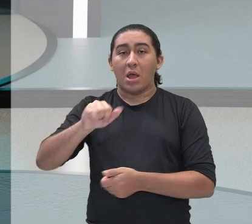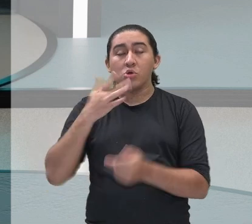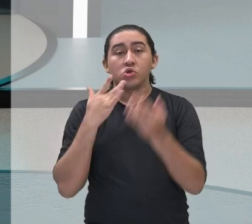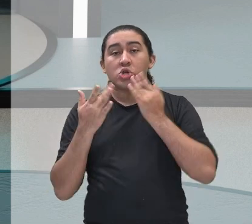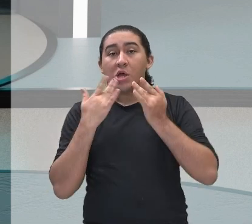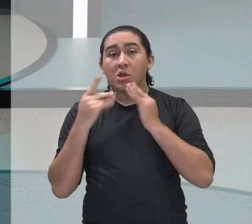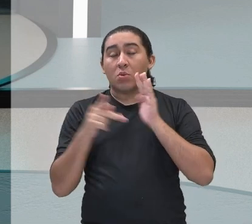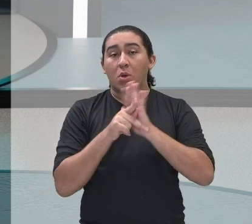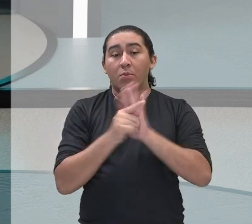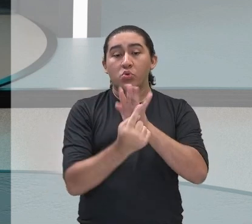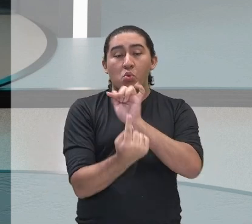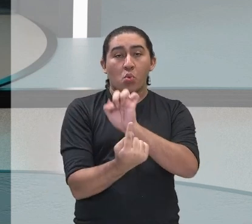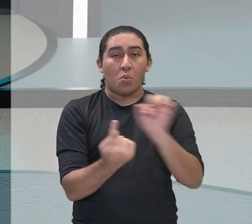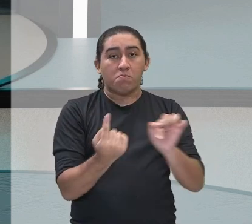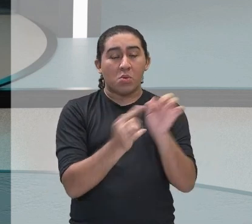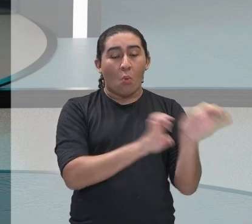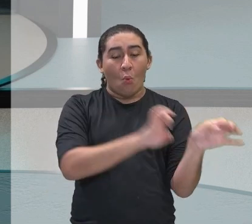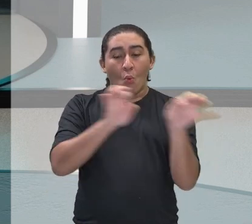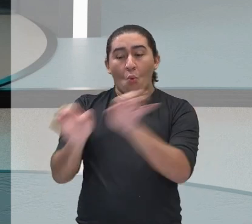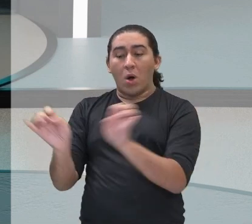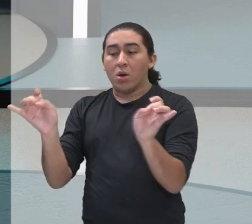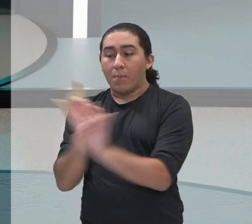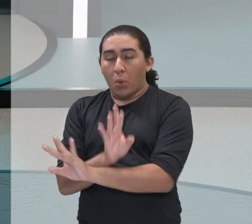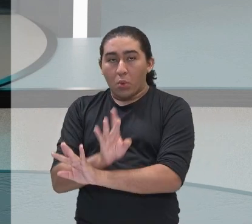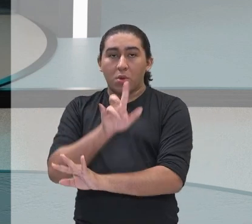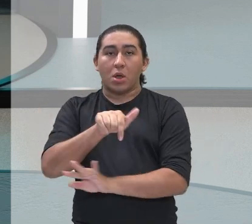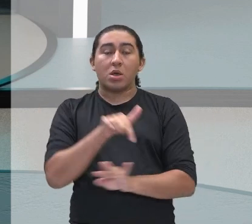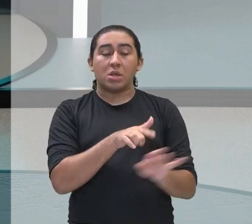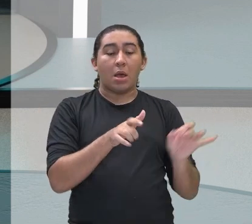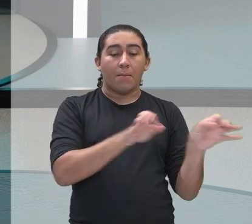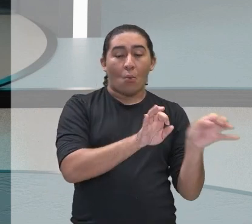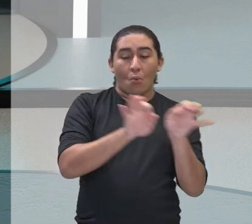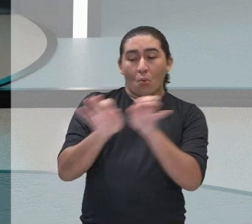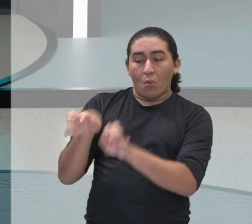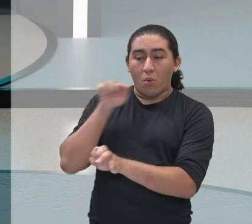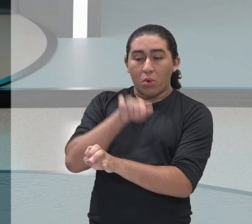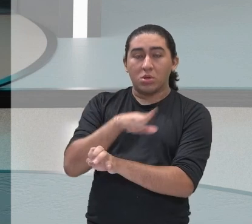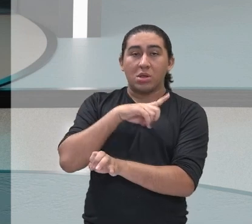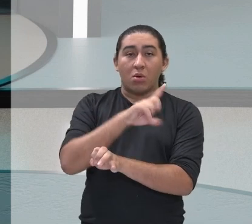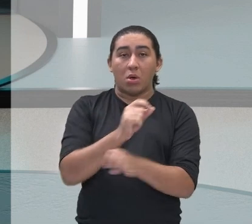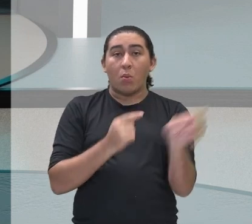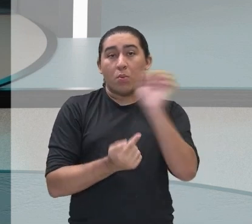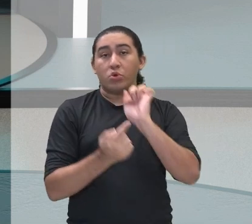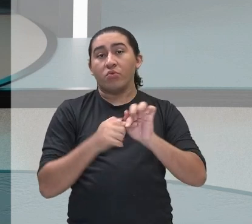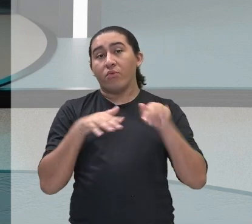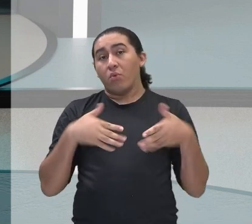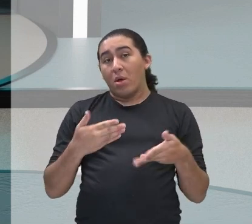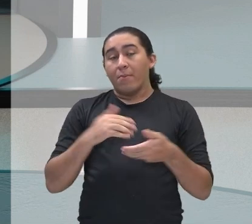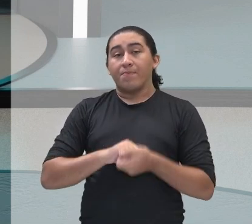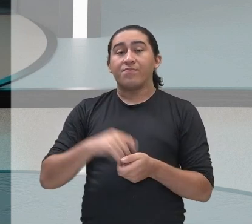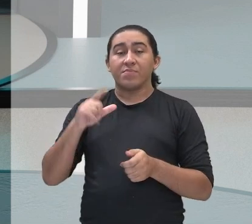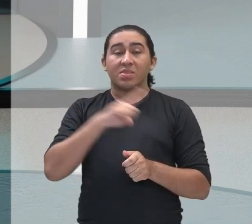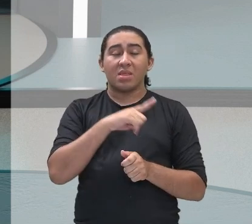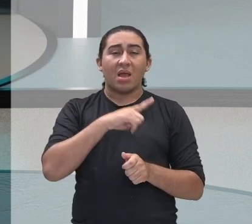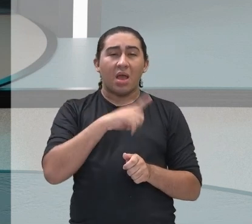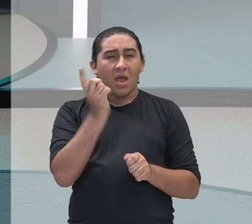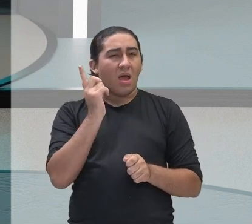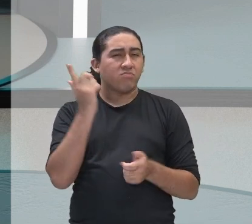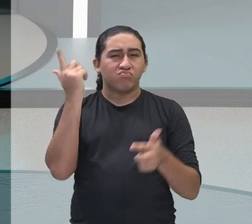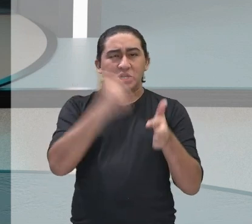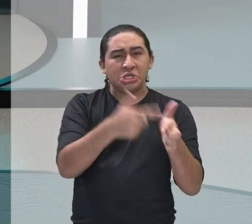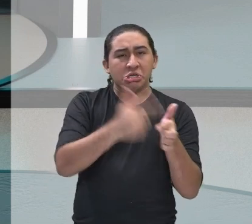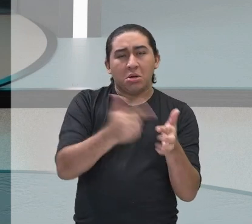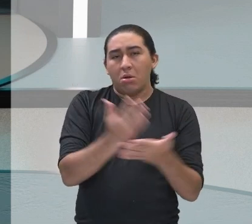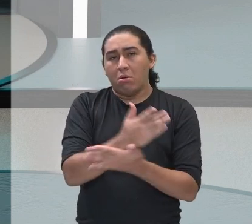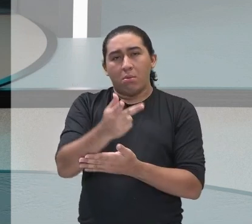ato só e nessa peça tem o objetivo de satirizar alguma coisa. Lembra que nós